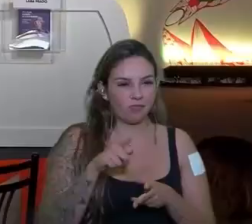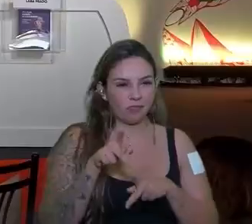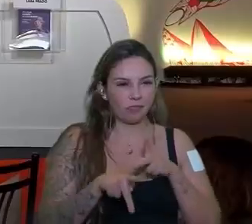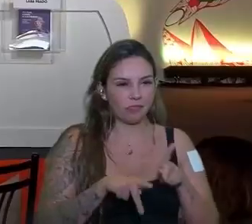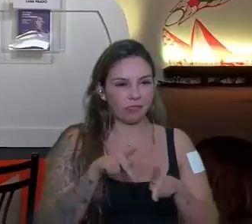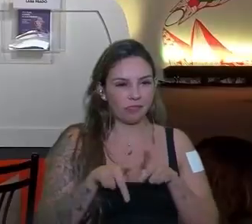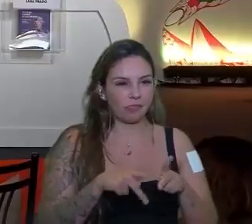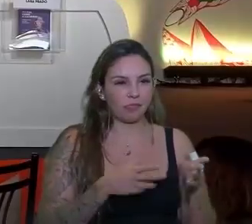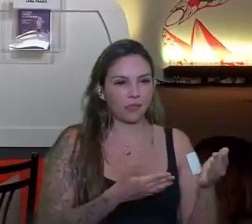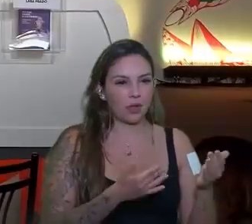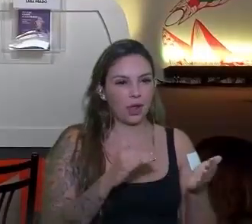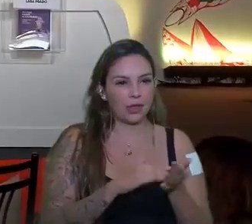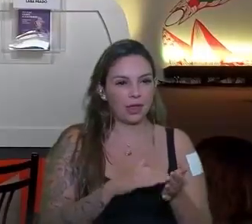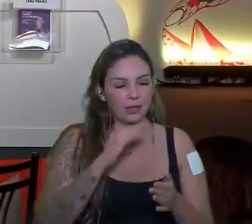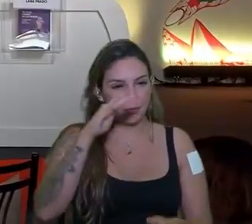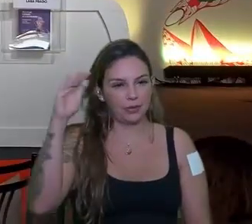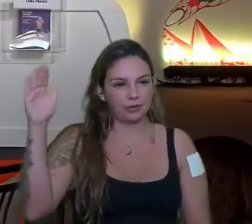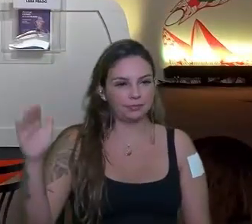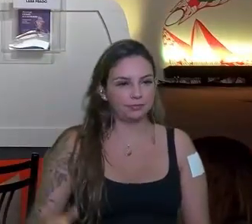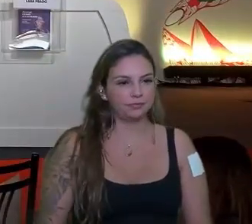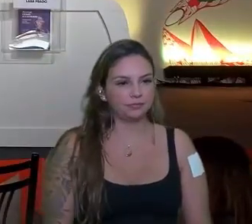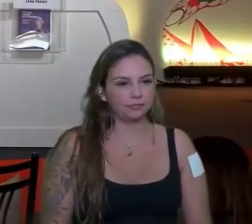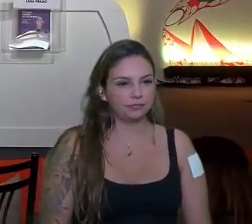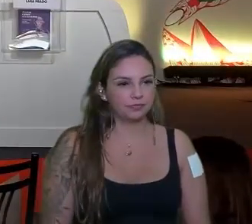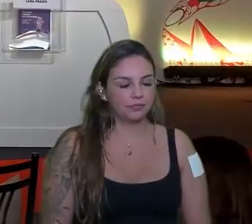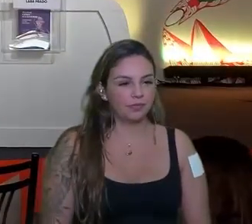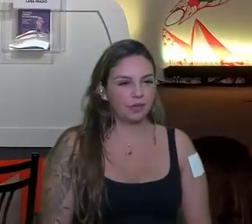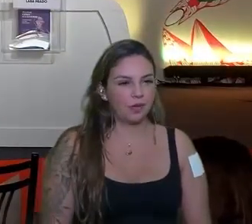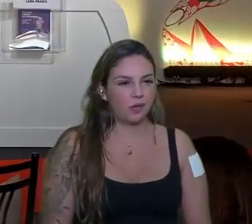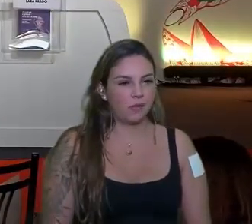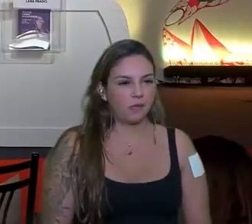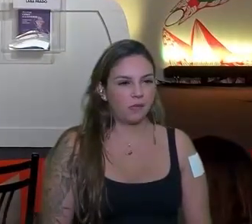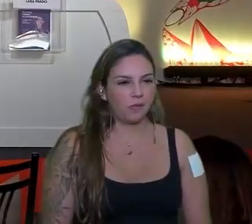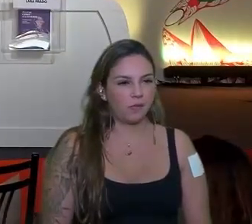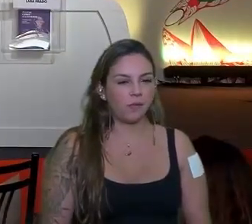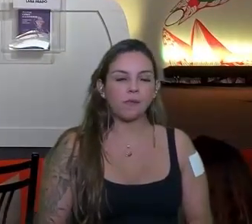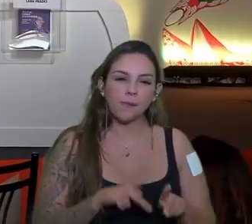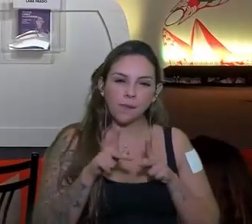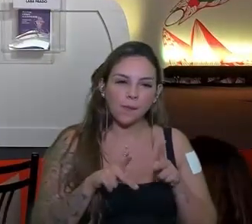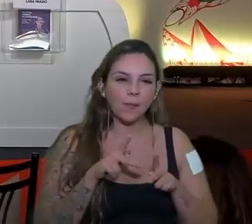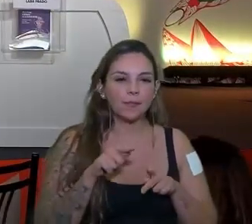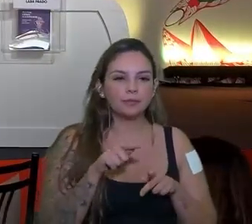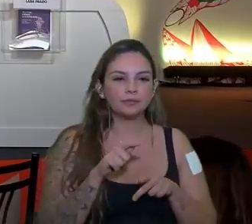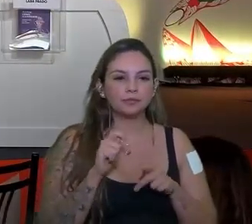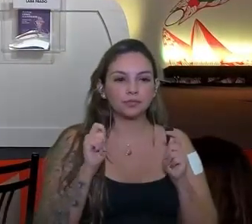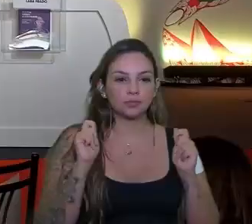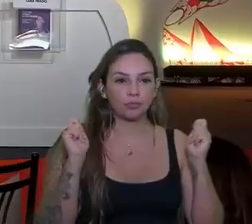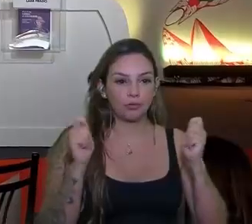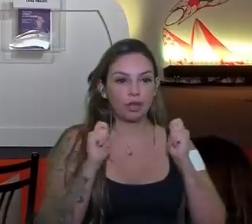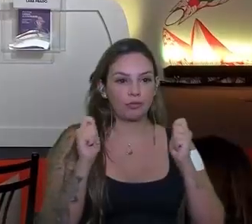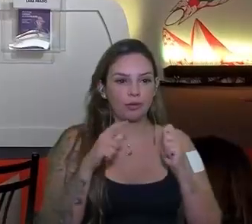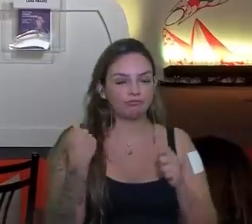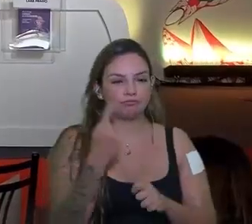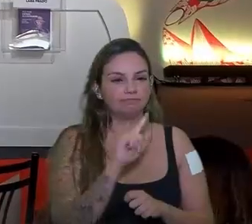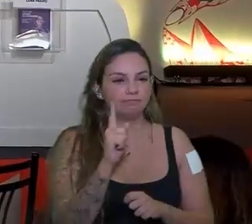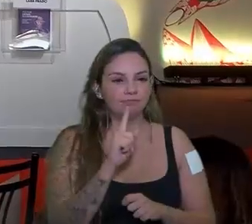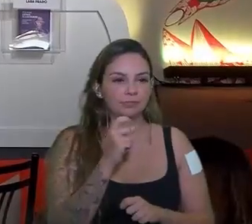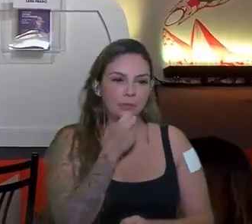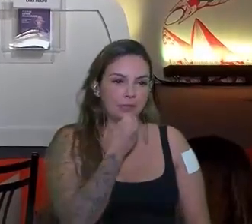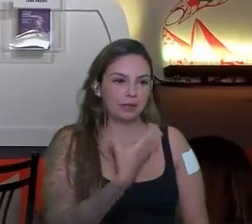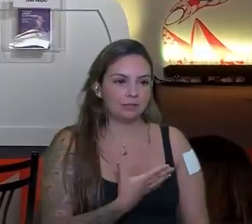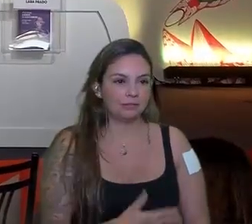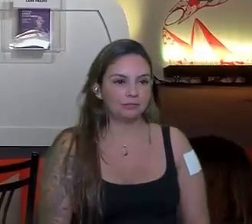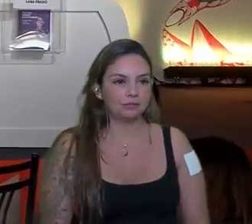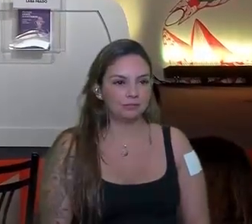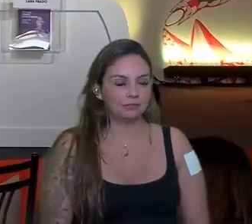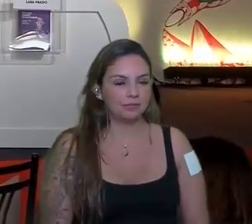um escreveu, bem como seus nomes. Ao fundo, compondo o cenário, há um toldo grande em xadrez de tons vinho e azul